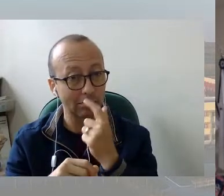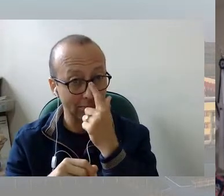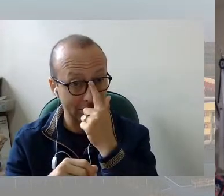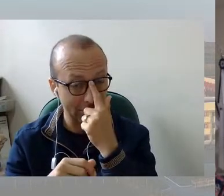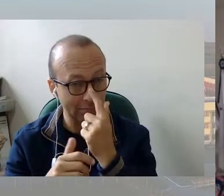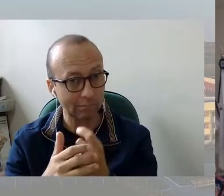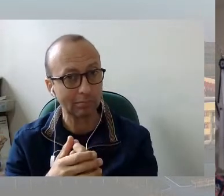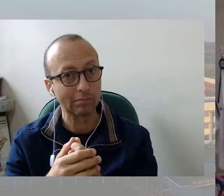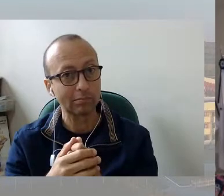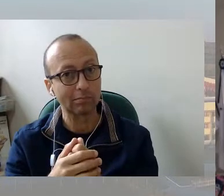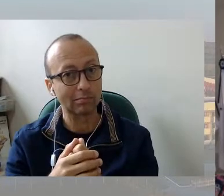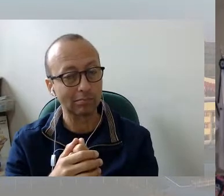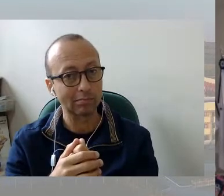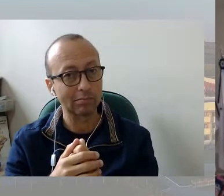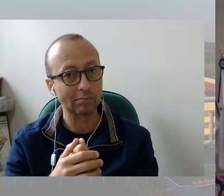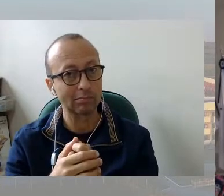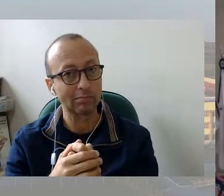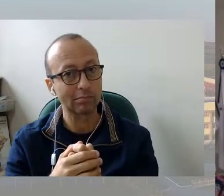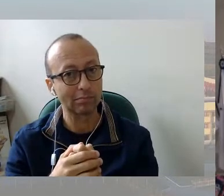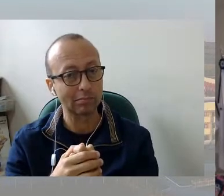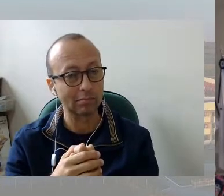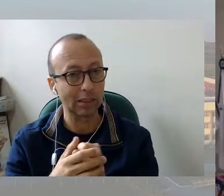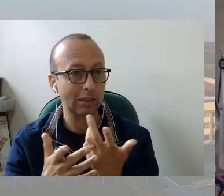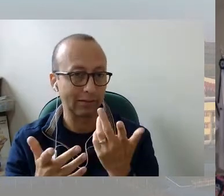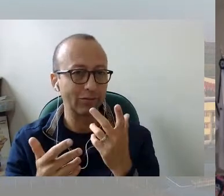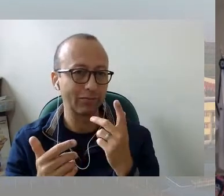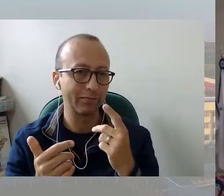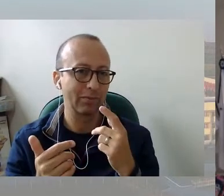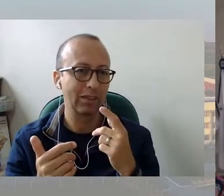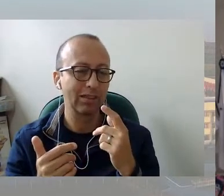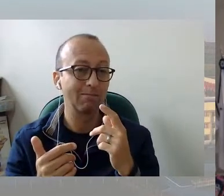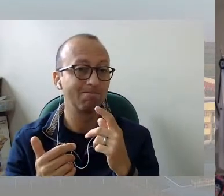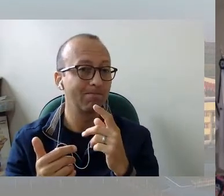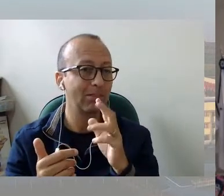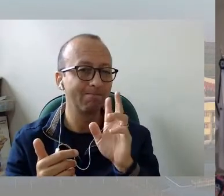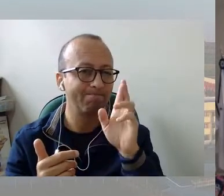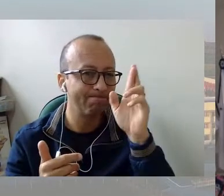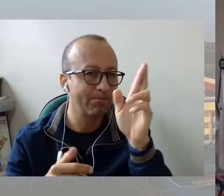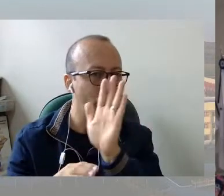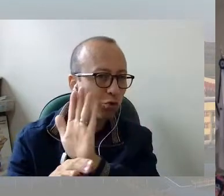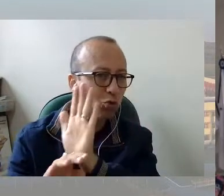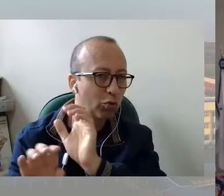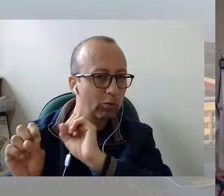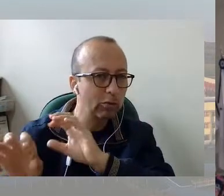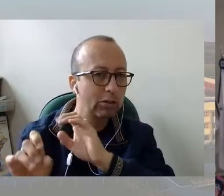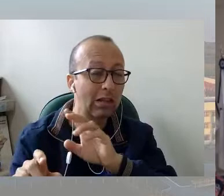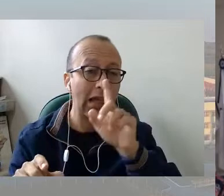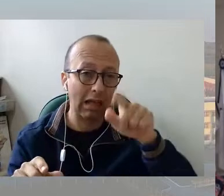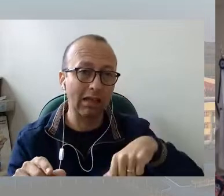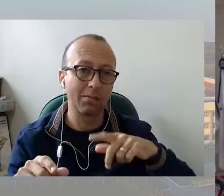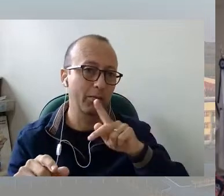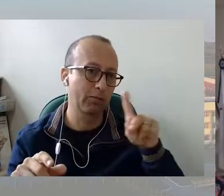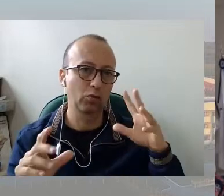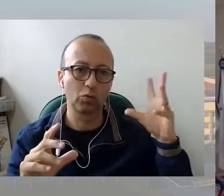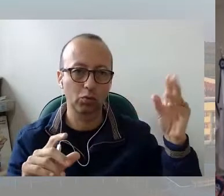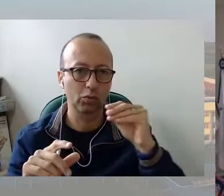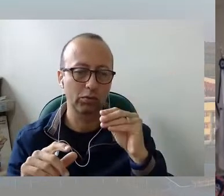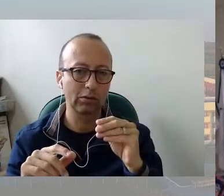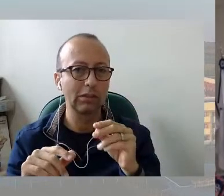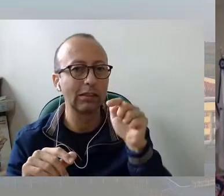alunos é responsabilidade de todos nós e em todos os espaços, mesmo nas reuniões do consultório. Era isso.